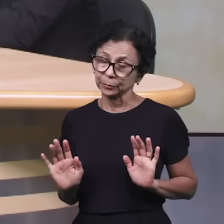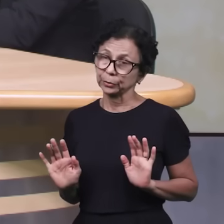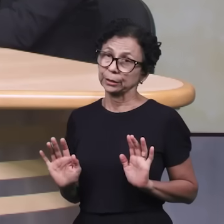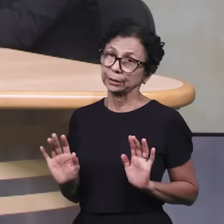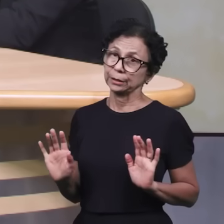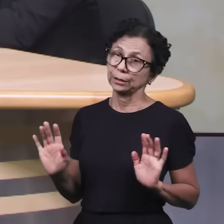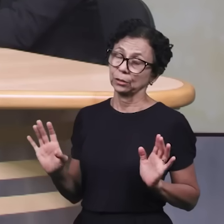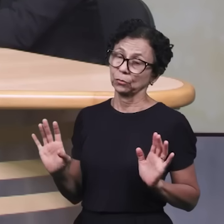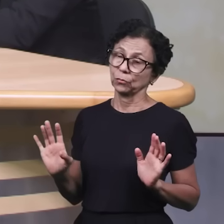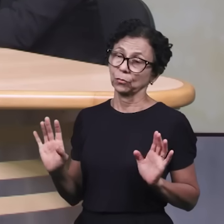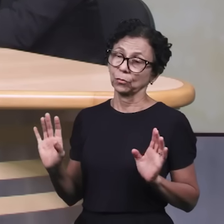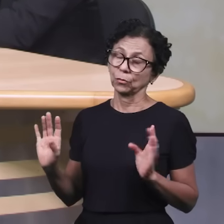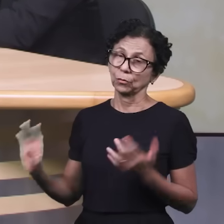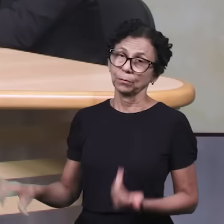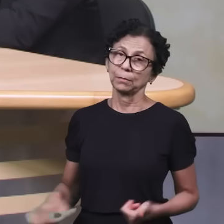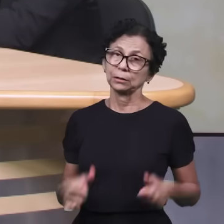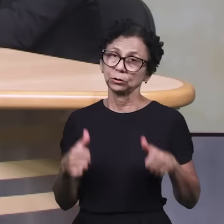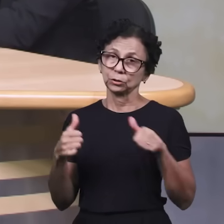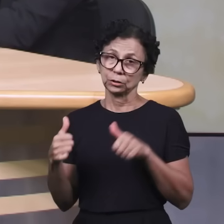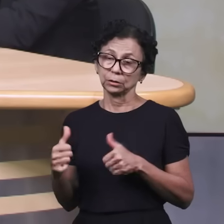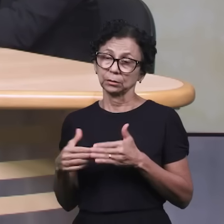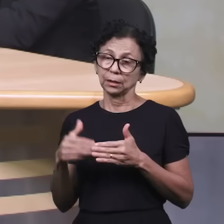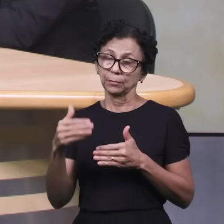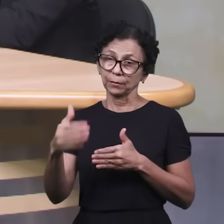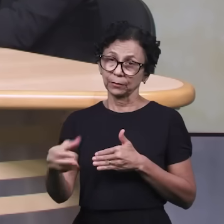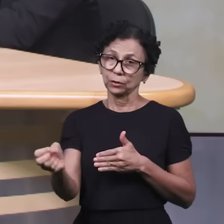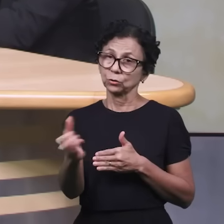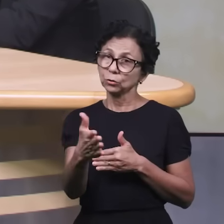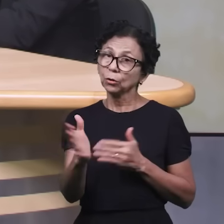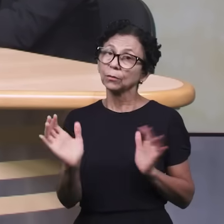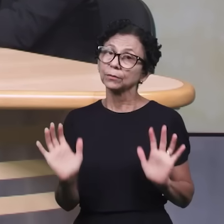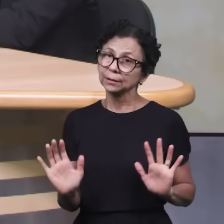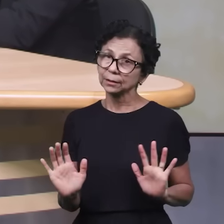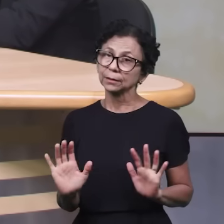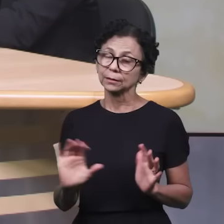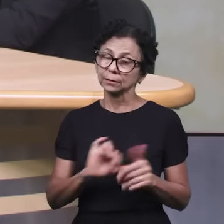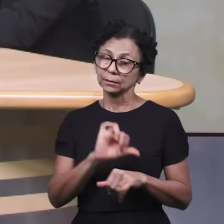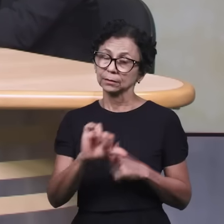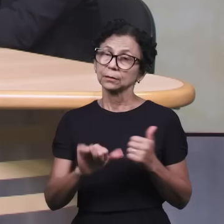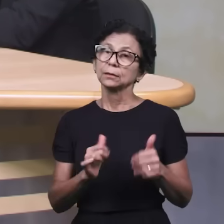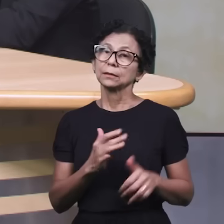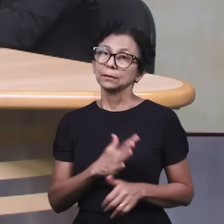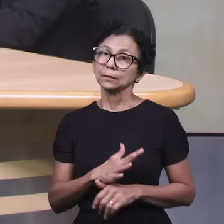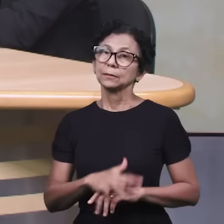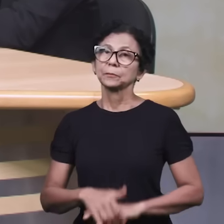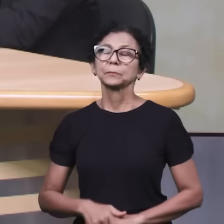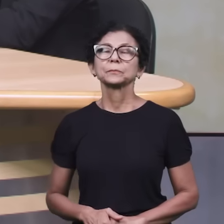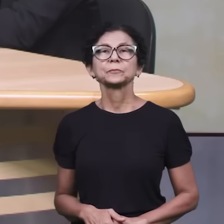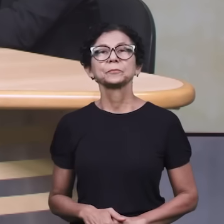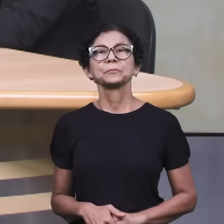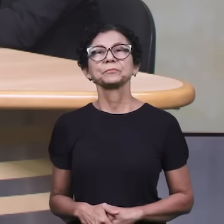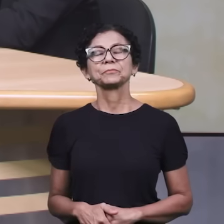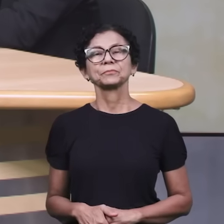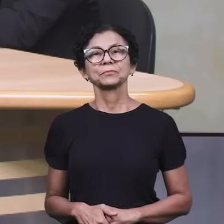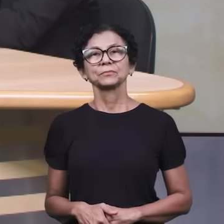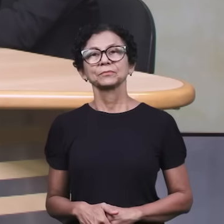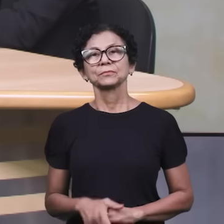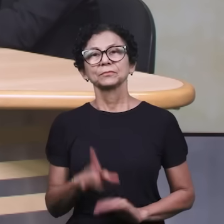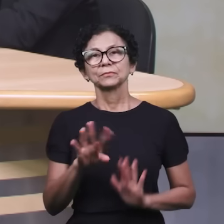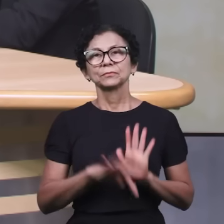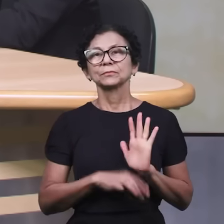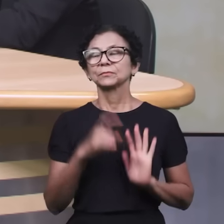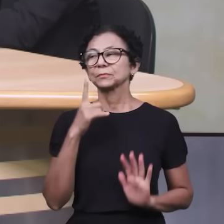Há um texto interessante que você fala a respeito disso, Paulo escrevendo a Timóteo, é assim, guardando o mistério da fé em